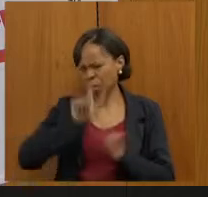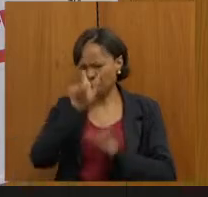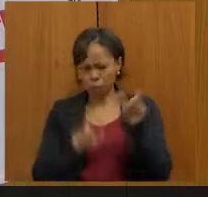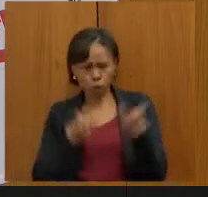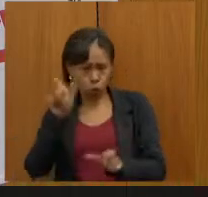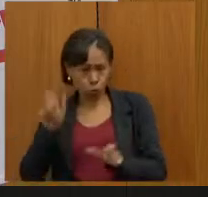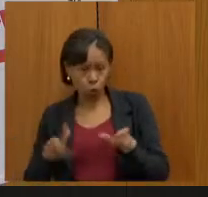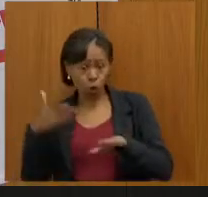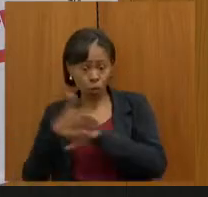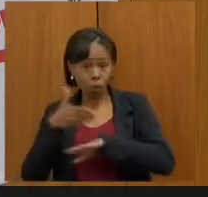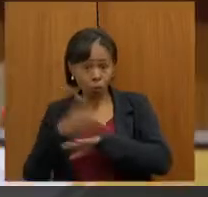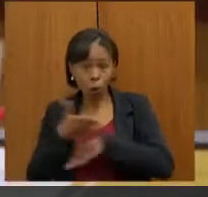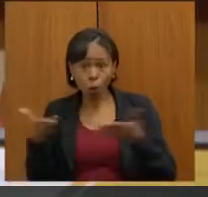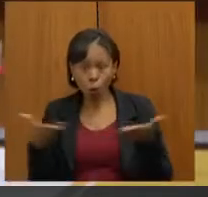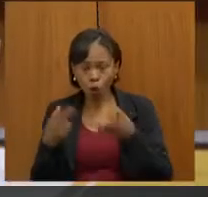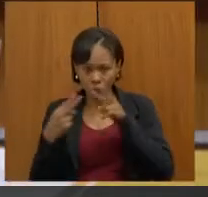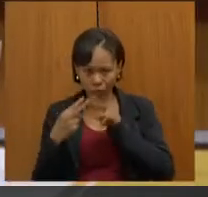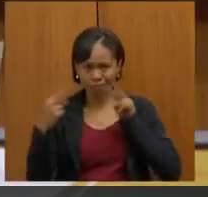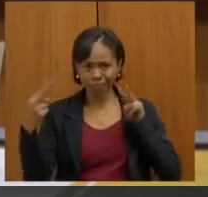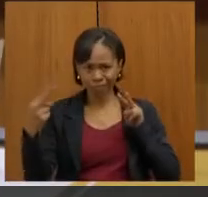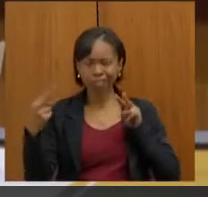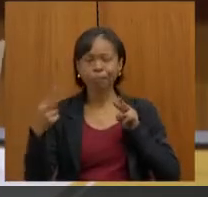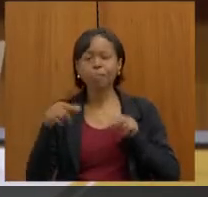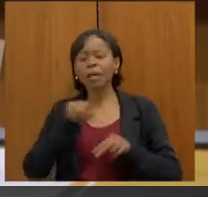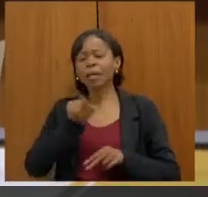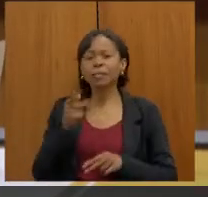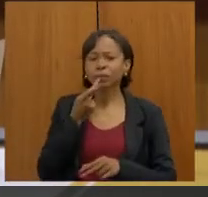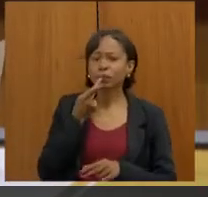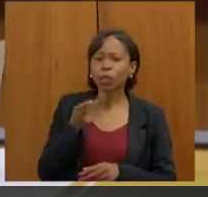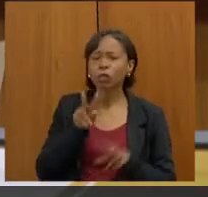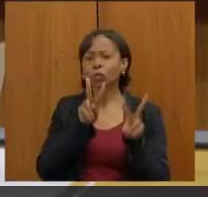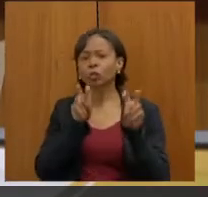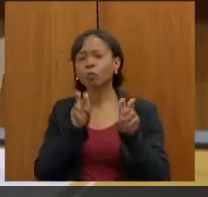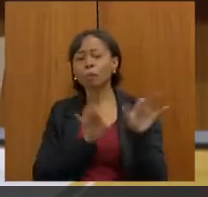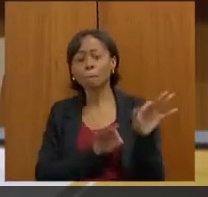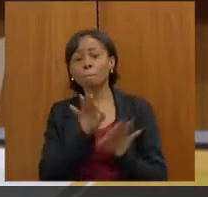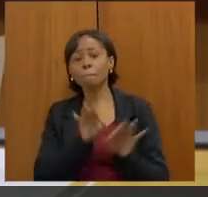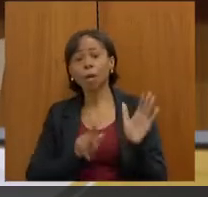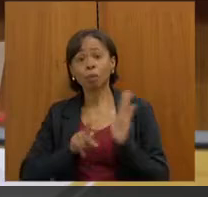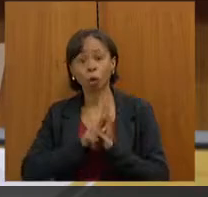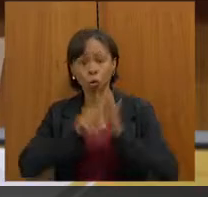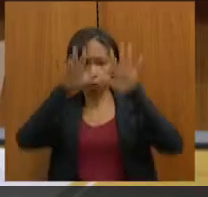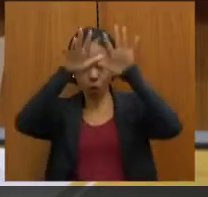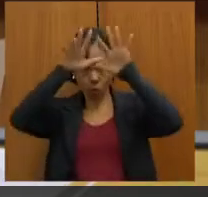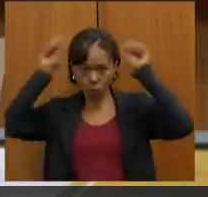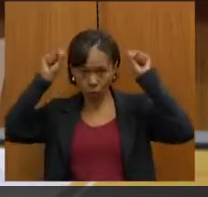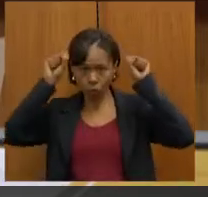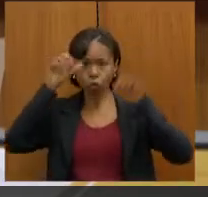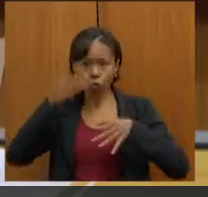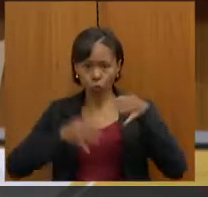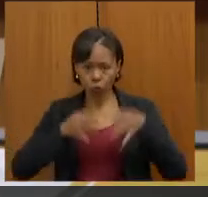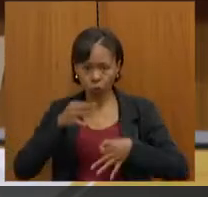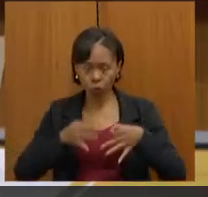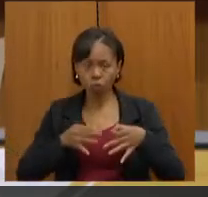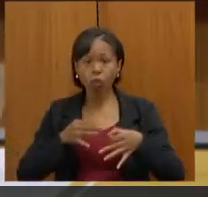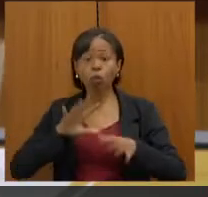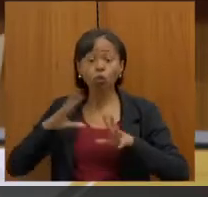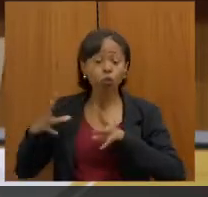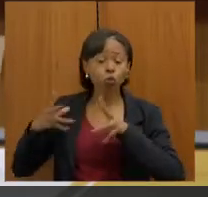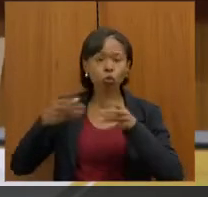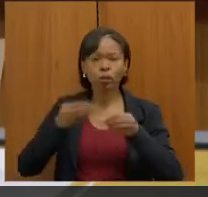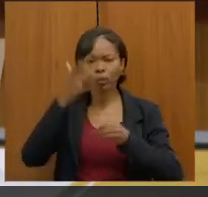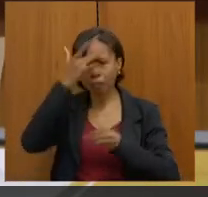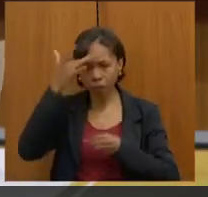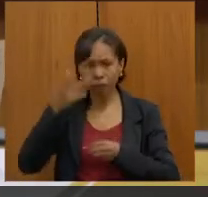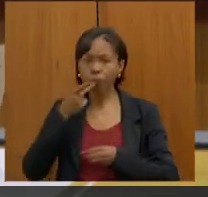hoje desse debate virtual mencionaram projetos do Tribunal de Justiça todos que